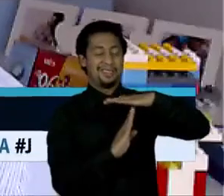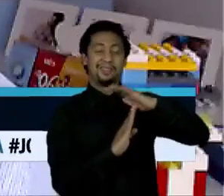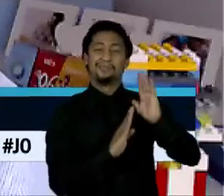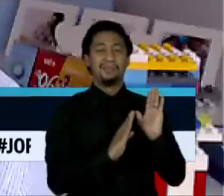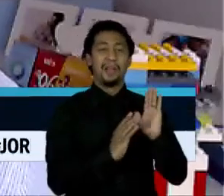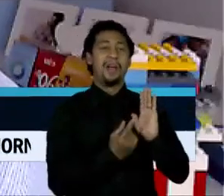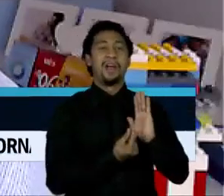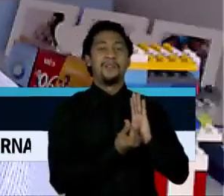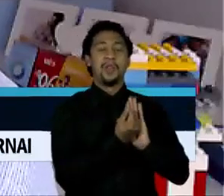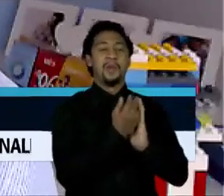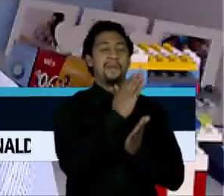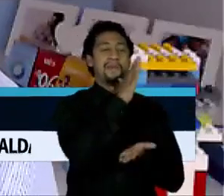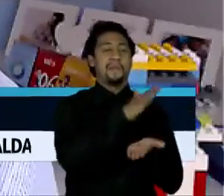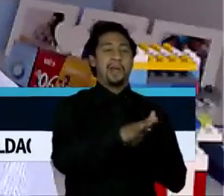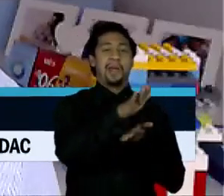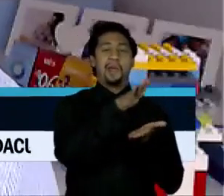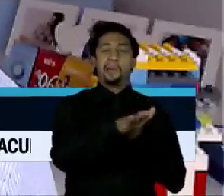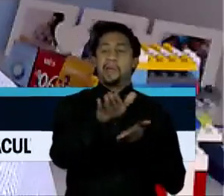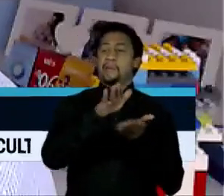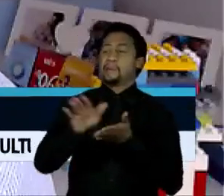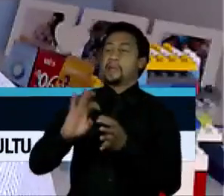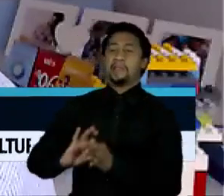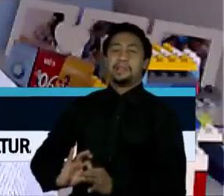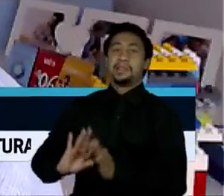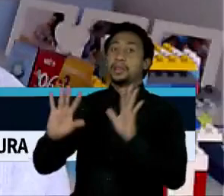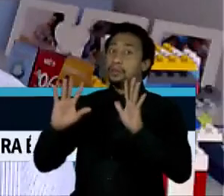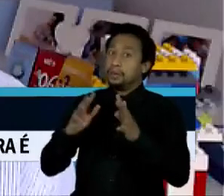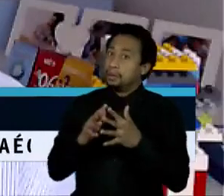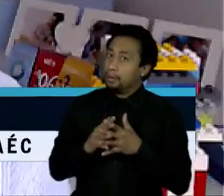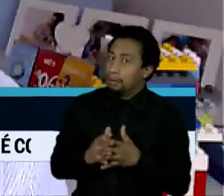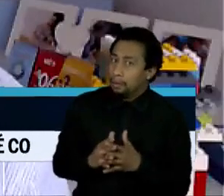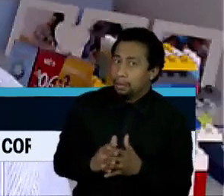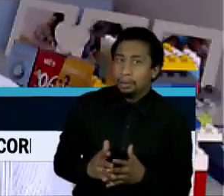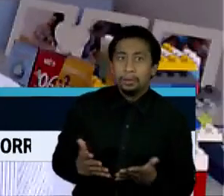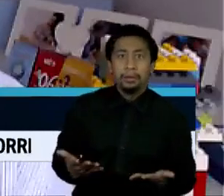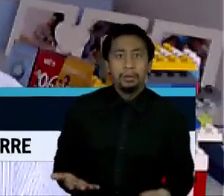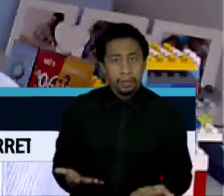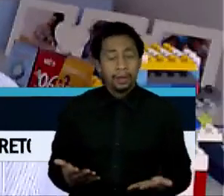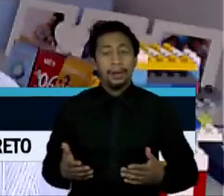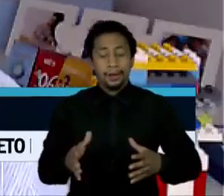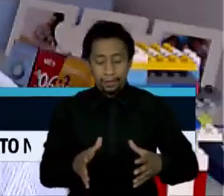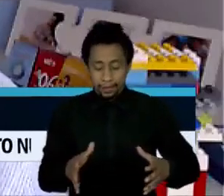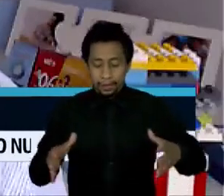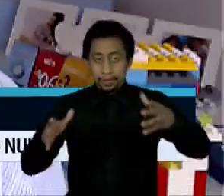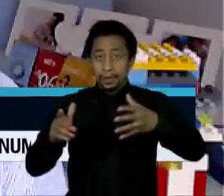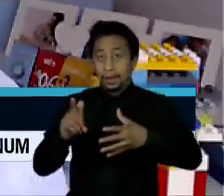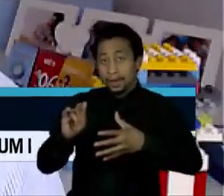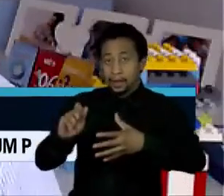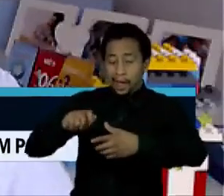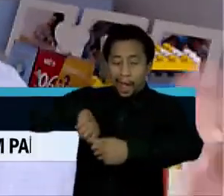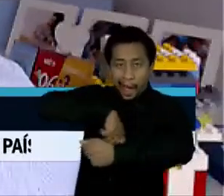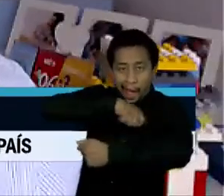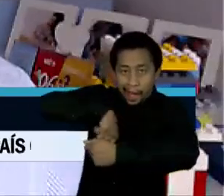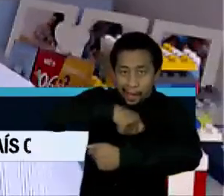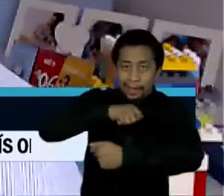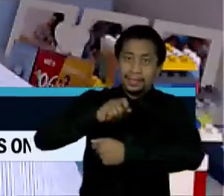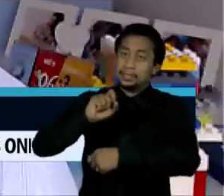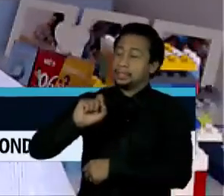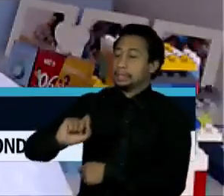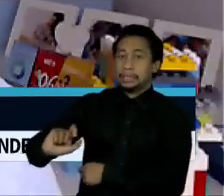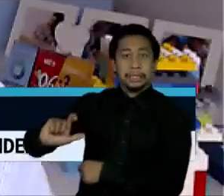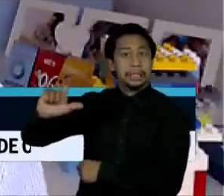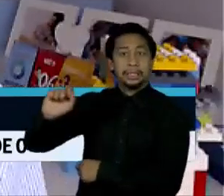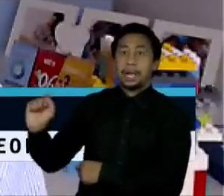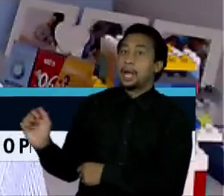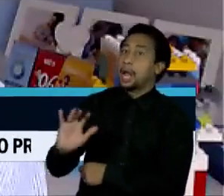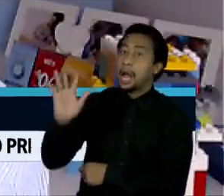vai mais segurar o elevar a pressão sobre lugar e aí coloca em risco a sustentabilidade das contas eventualmente a gente vai